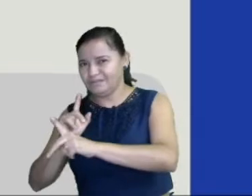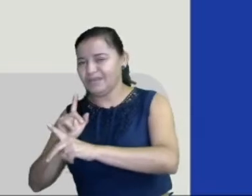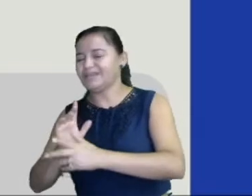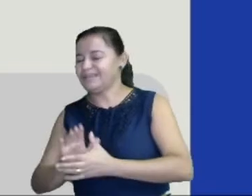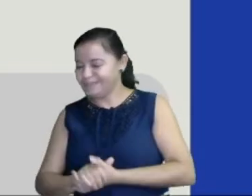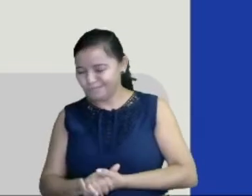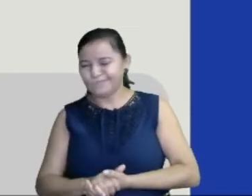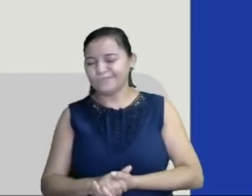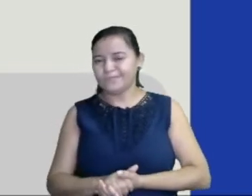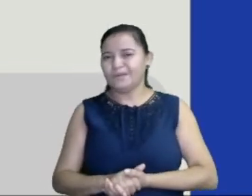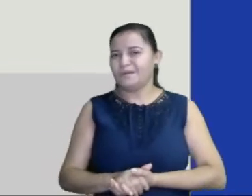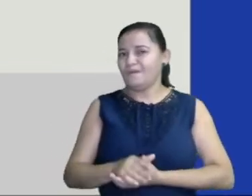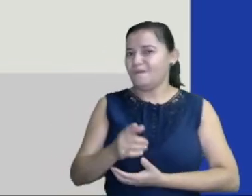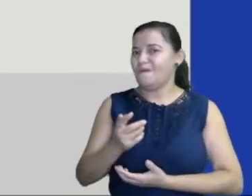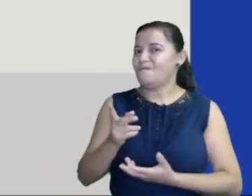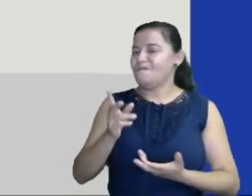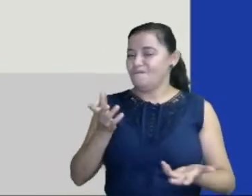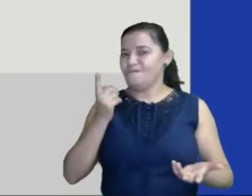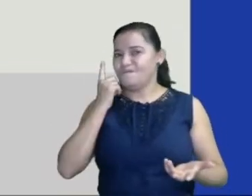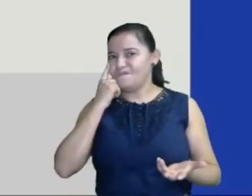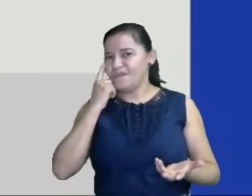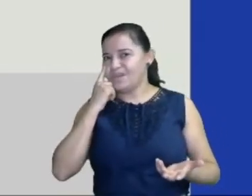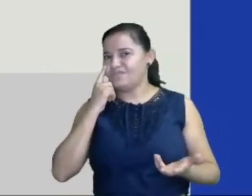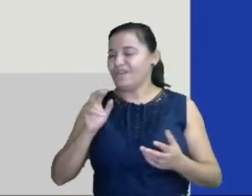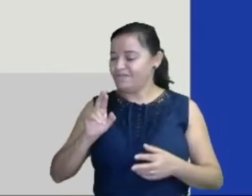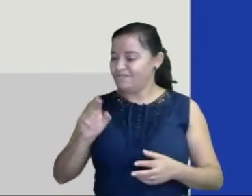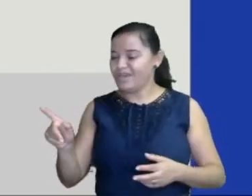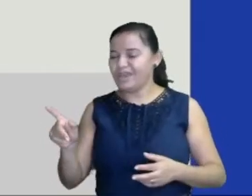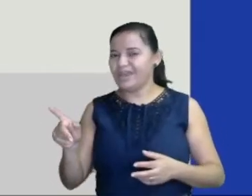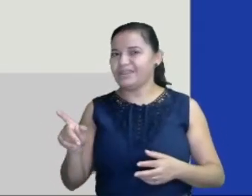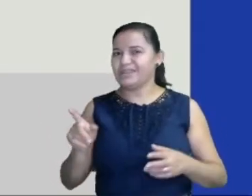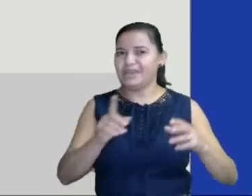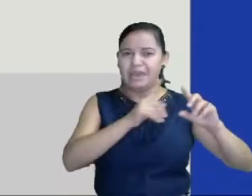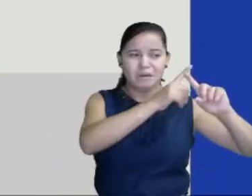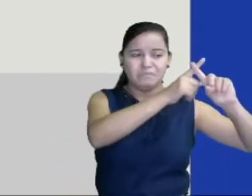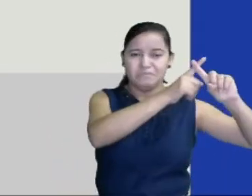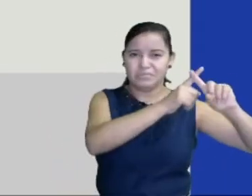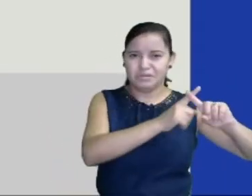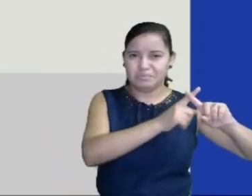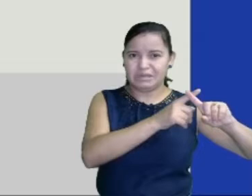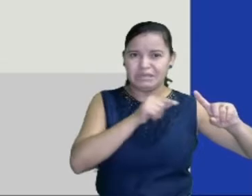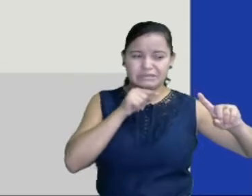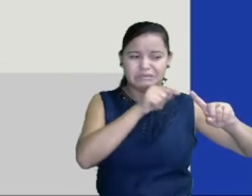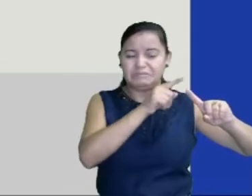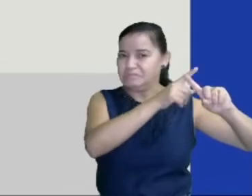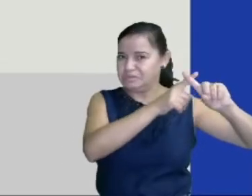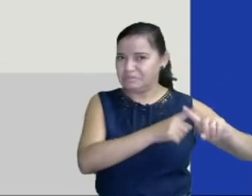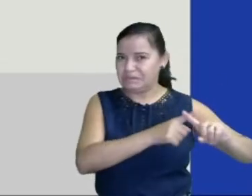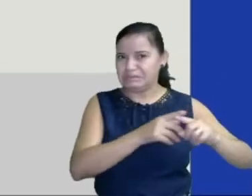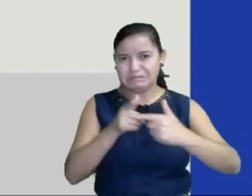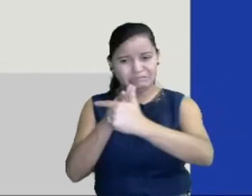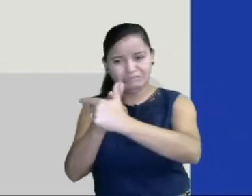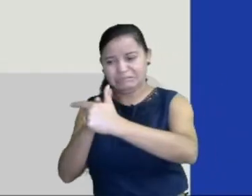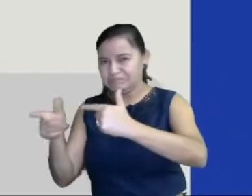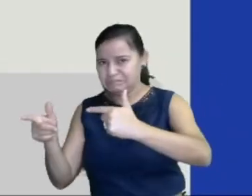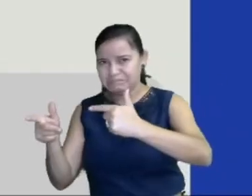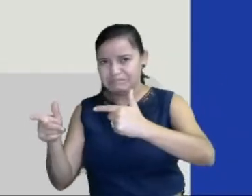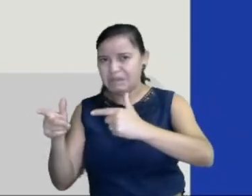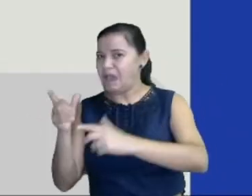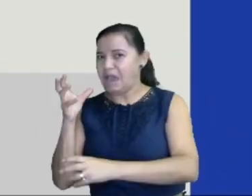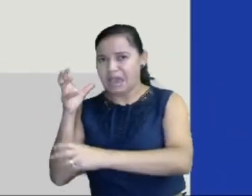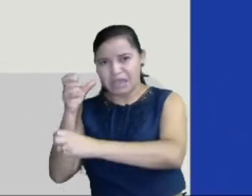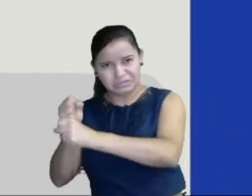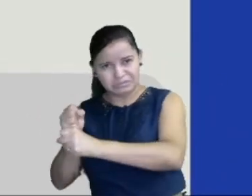12 então aí veja o que há uma diferença em relação à propriedade da multiplicação a